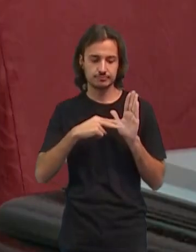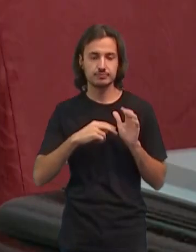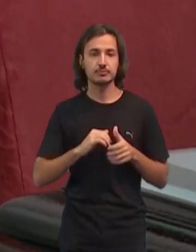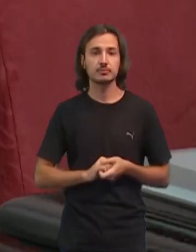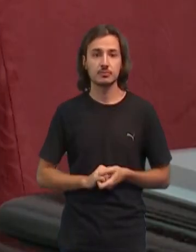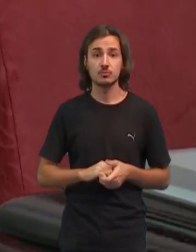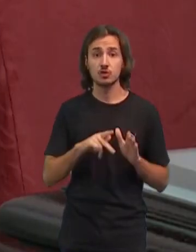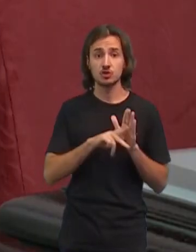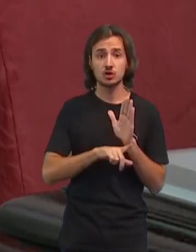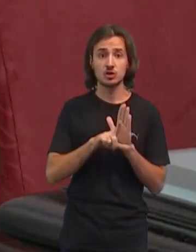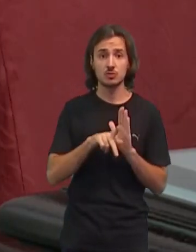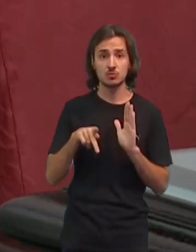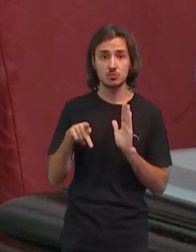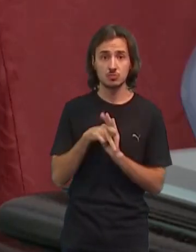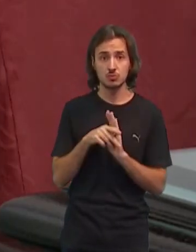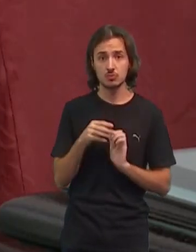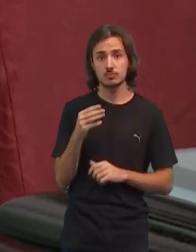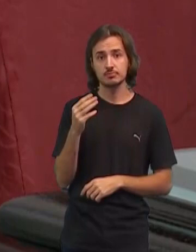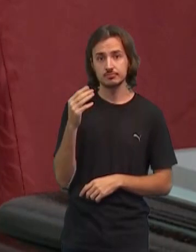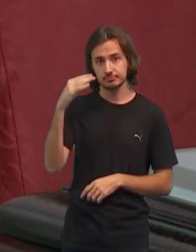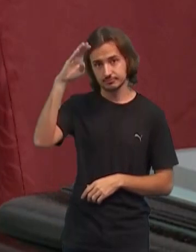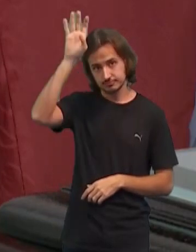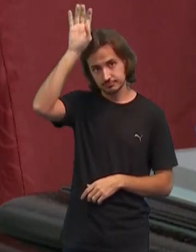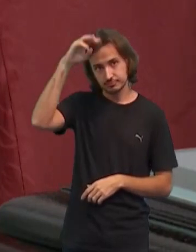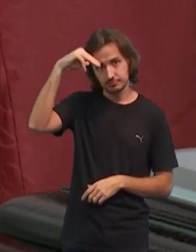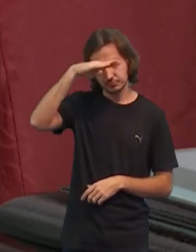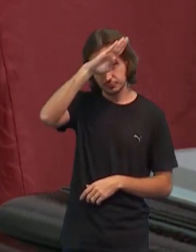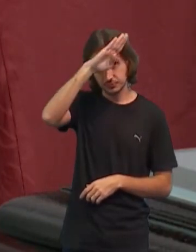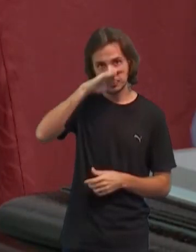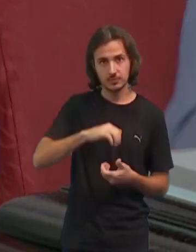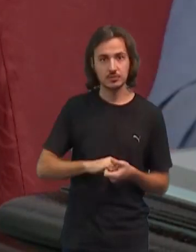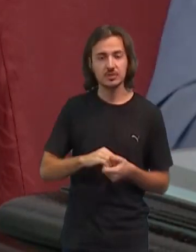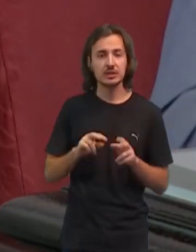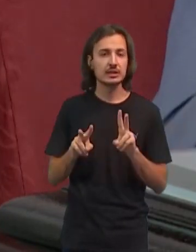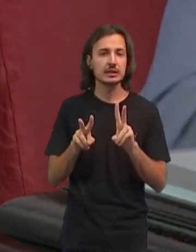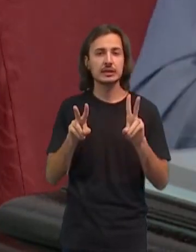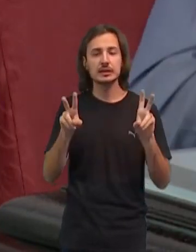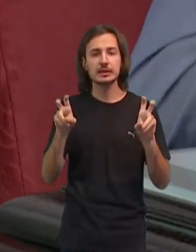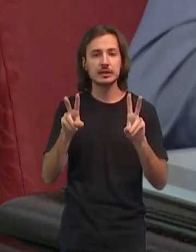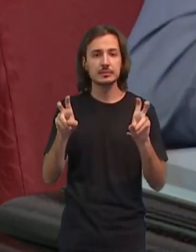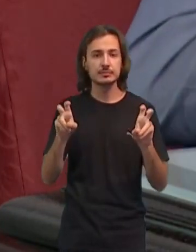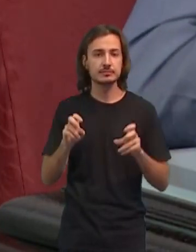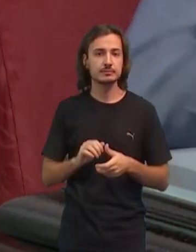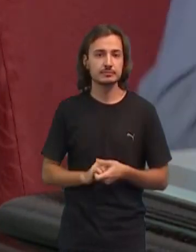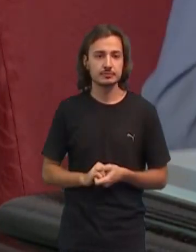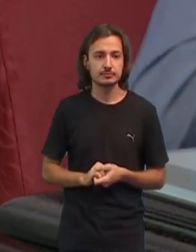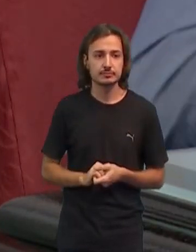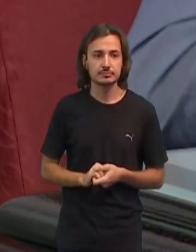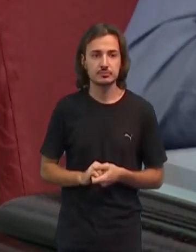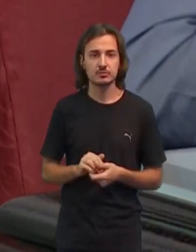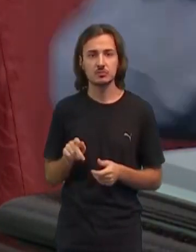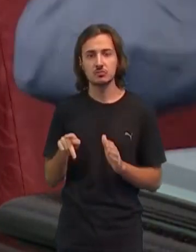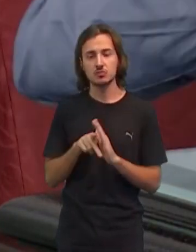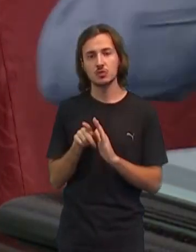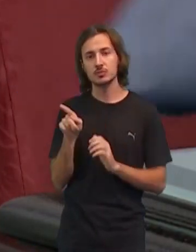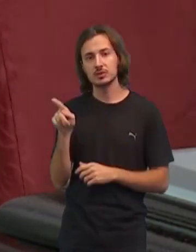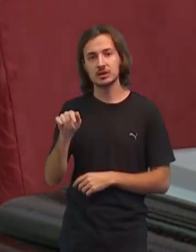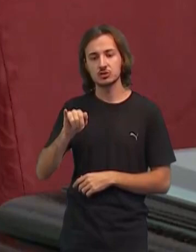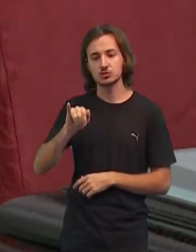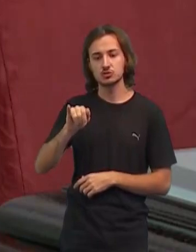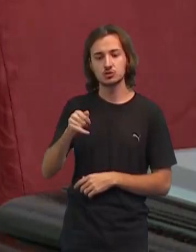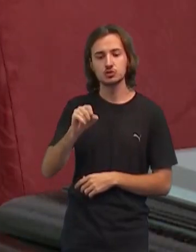autoria, vereador Marlon Siqueira, que dispõe sobre concessão de título benemérito ao ilustríssimo senhor José Gabriel Timóteo